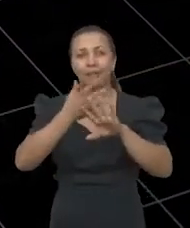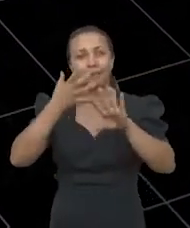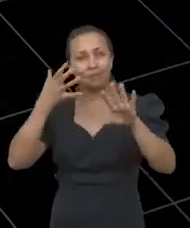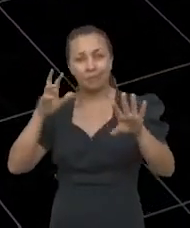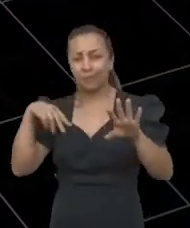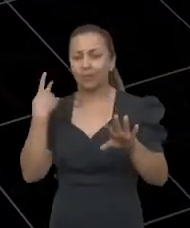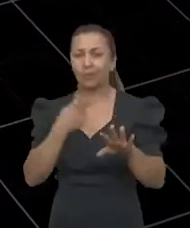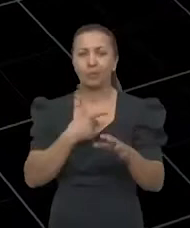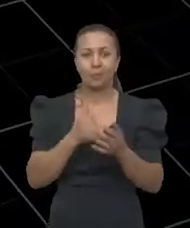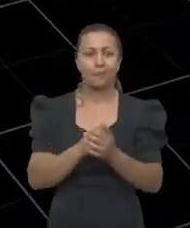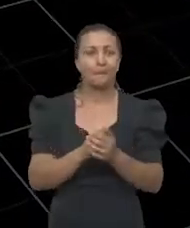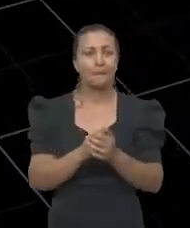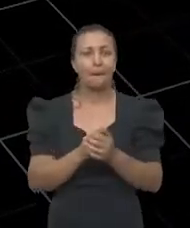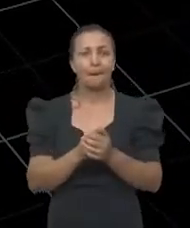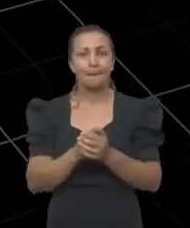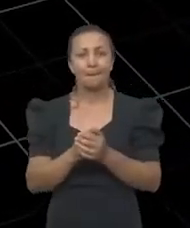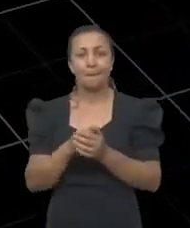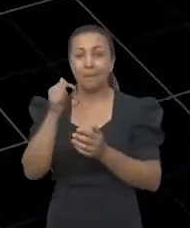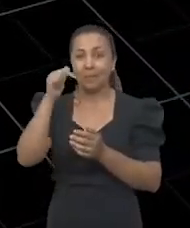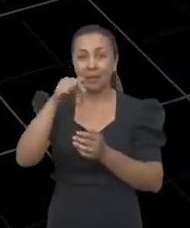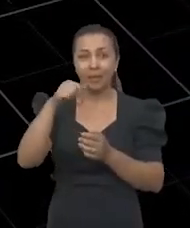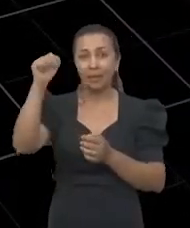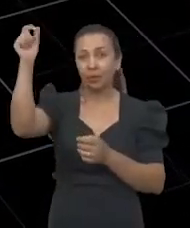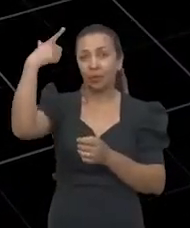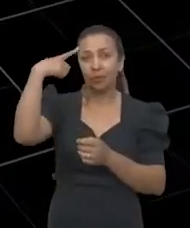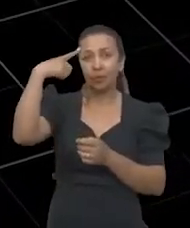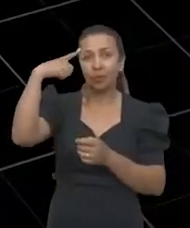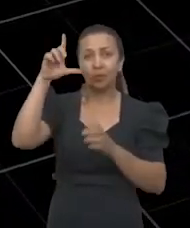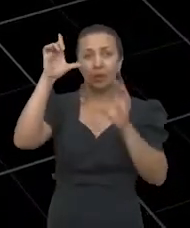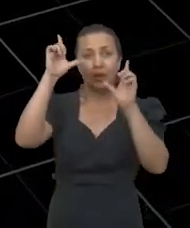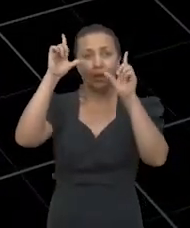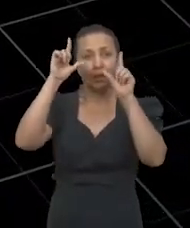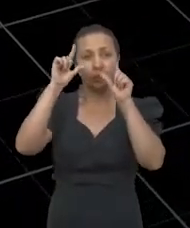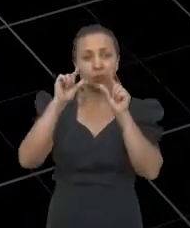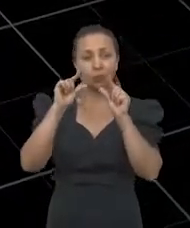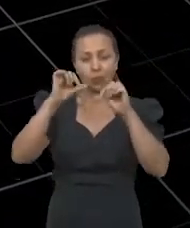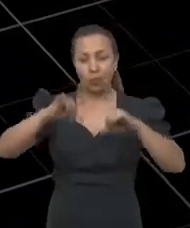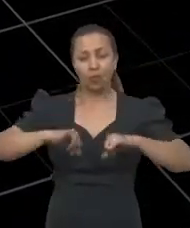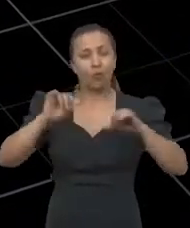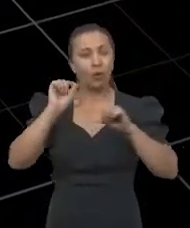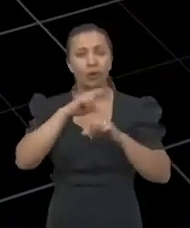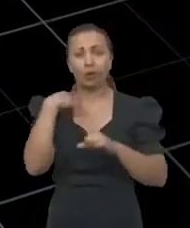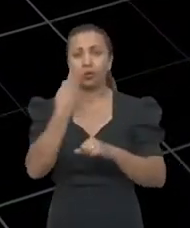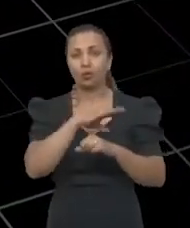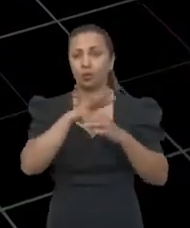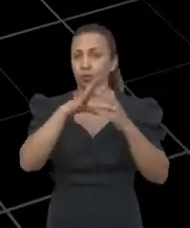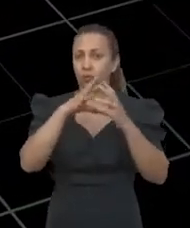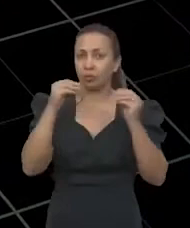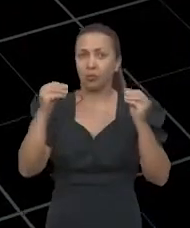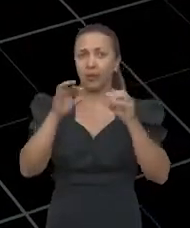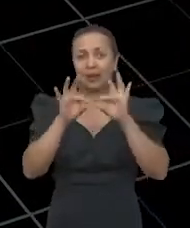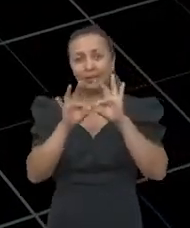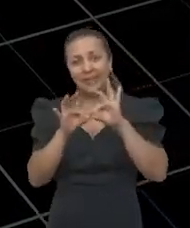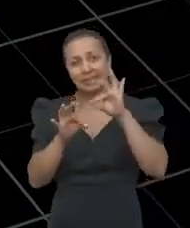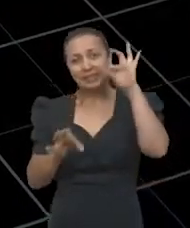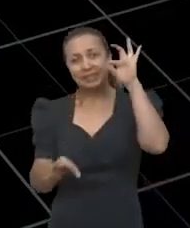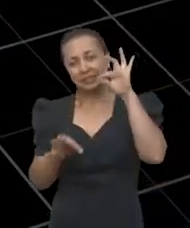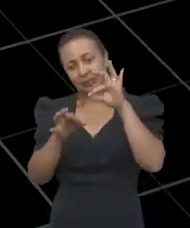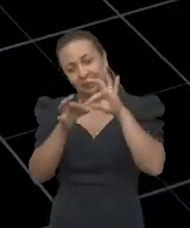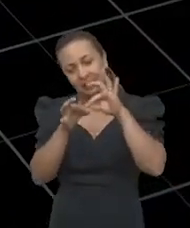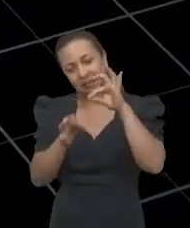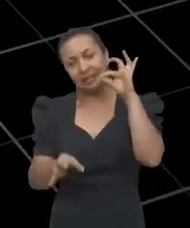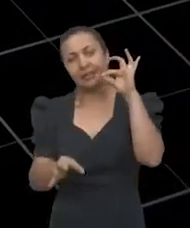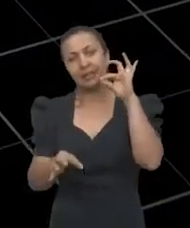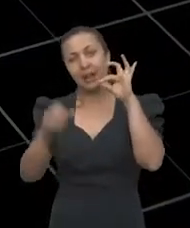se afasta de nós, essa luz da galáxia, ela sofre o que a gente poderia chamar de um